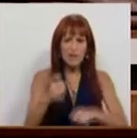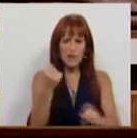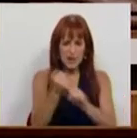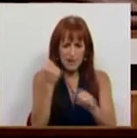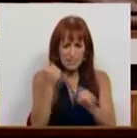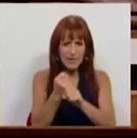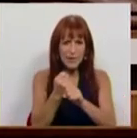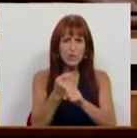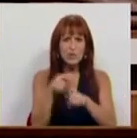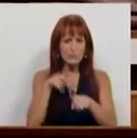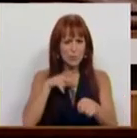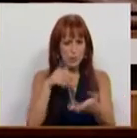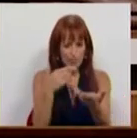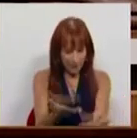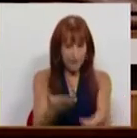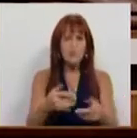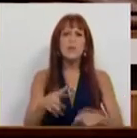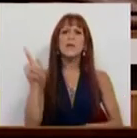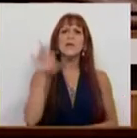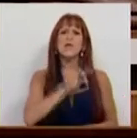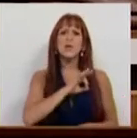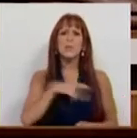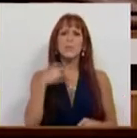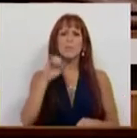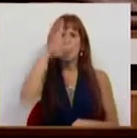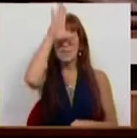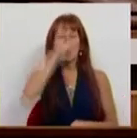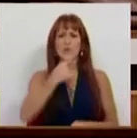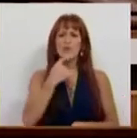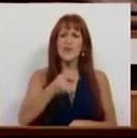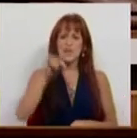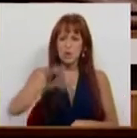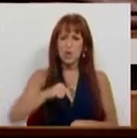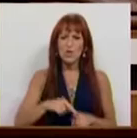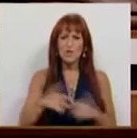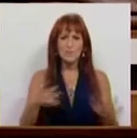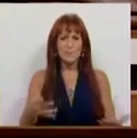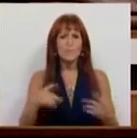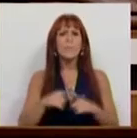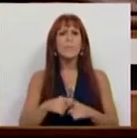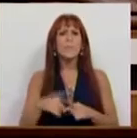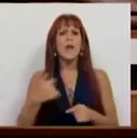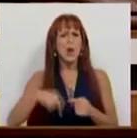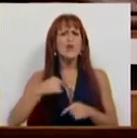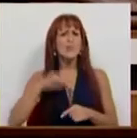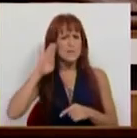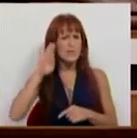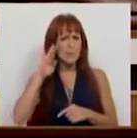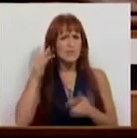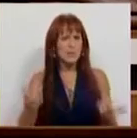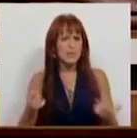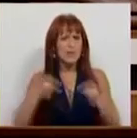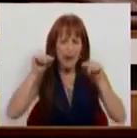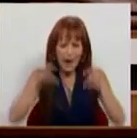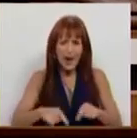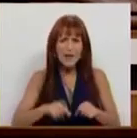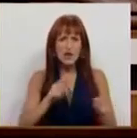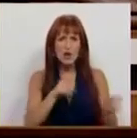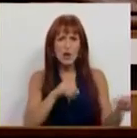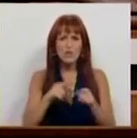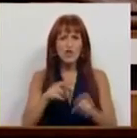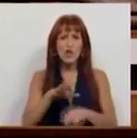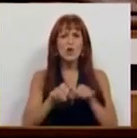emprego neste país. O senhor Primeiro-Ministro anunciou aqui as GOPs, mas nós também sabemos que estas GOPs,